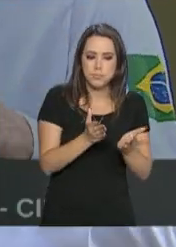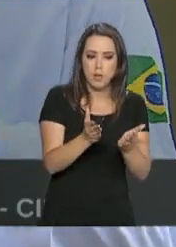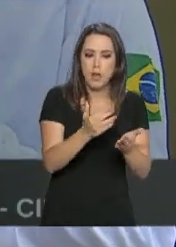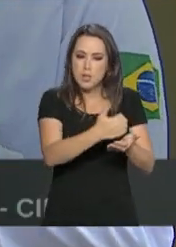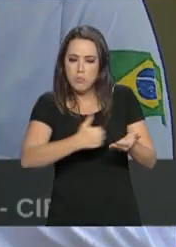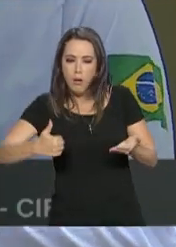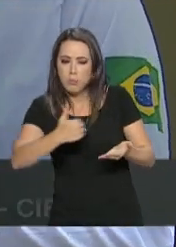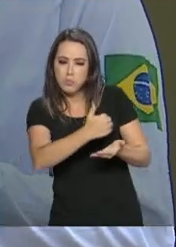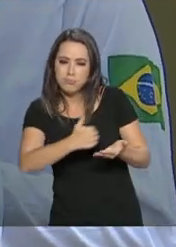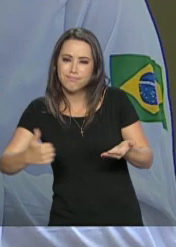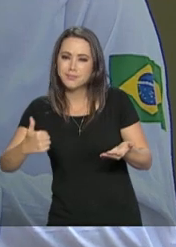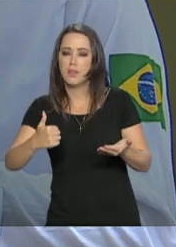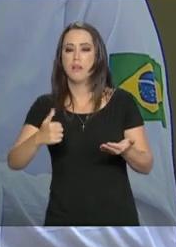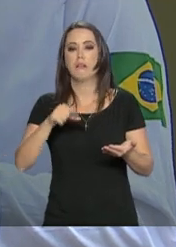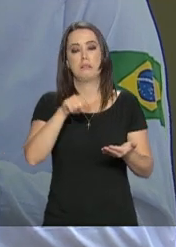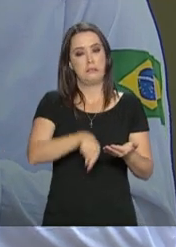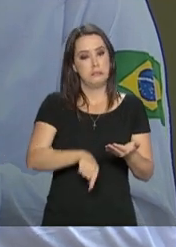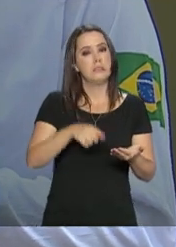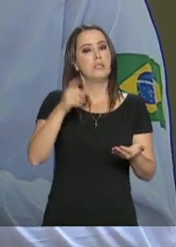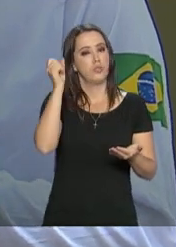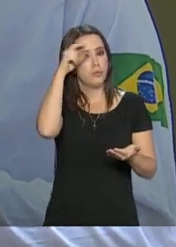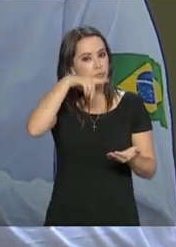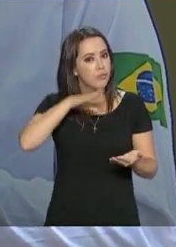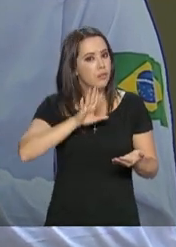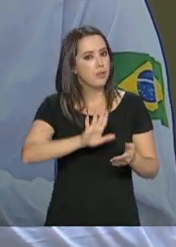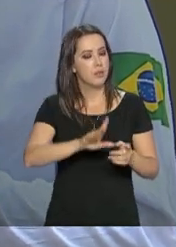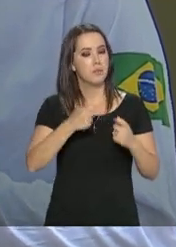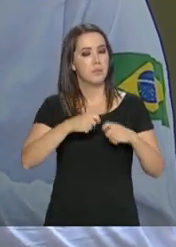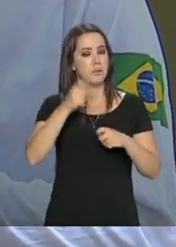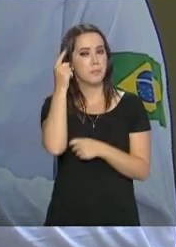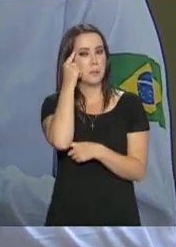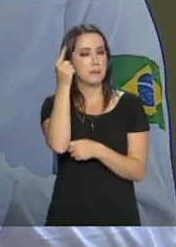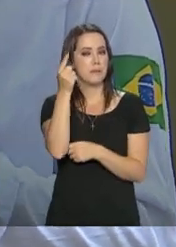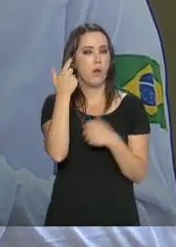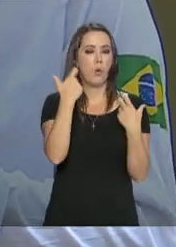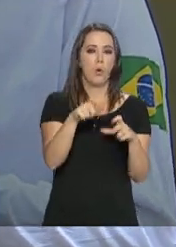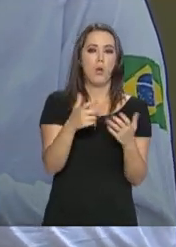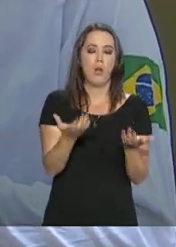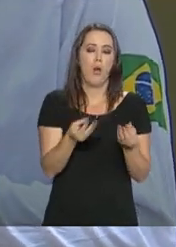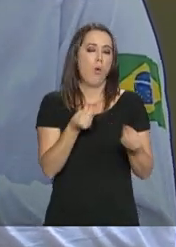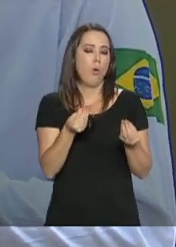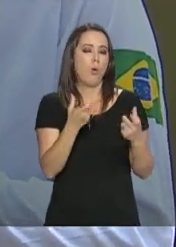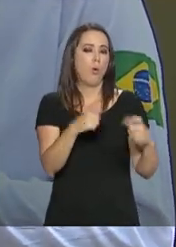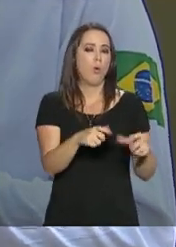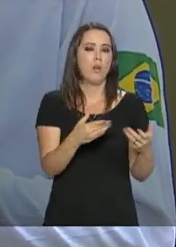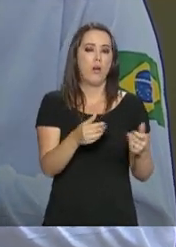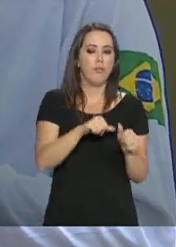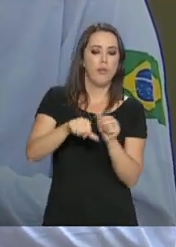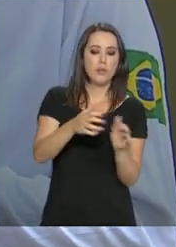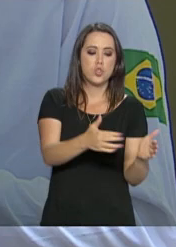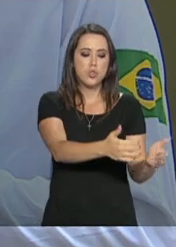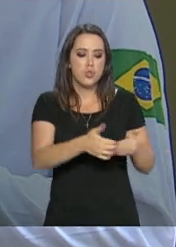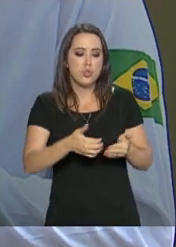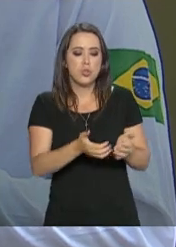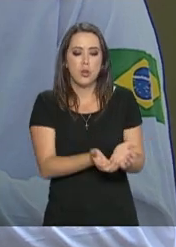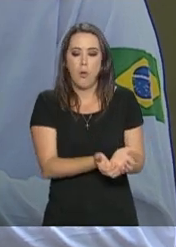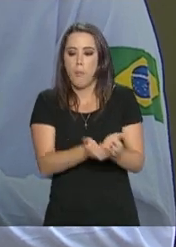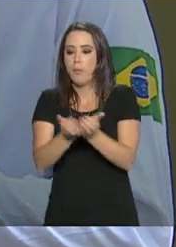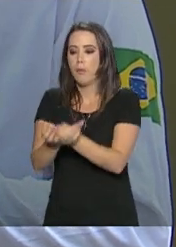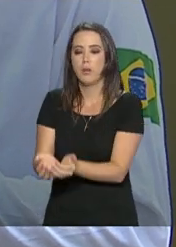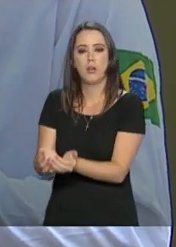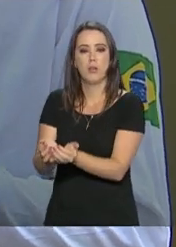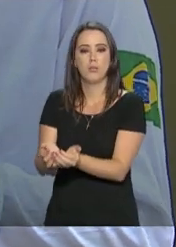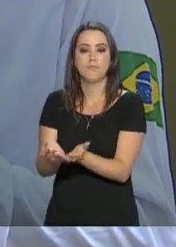rio ou nas margens. A gente deveria pensar em um local para colocar esse rejeito. Outra questão é que,